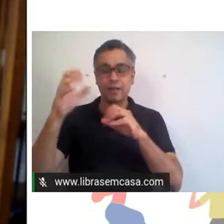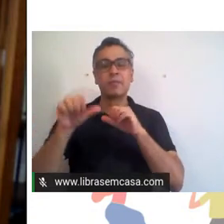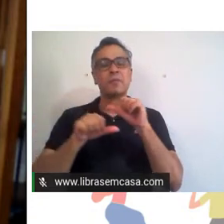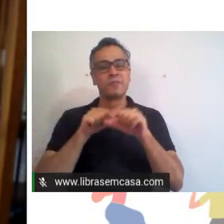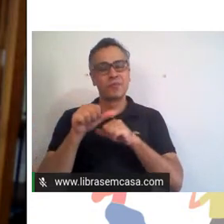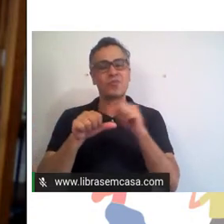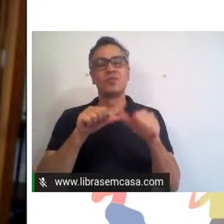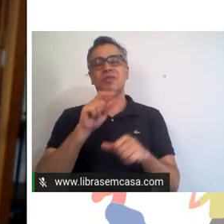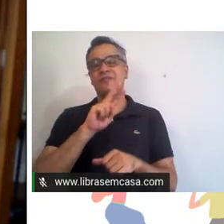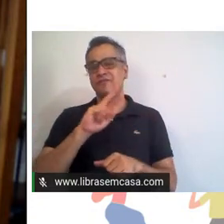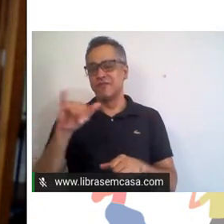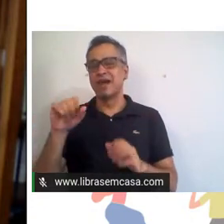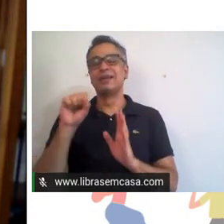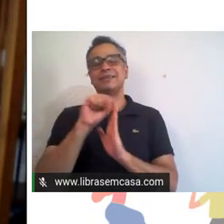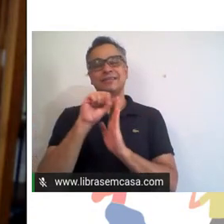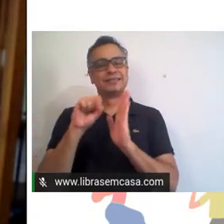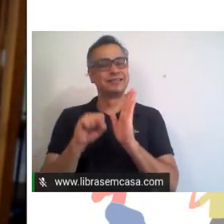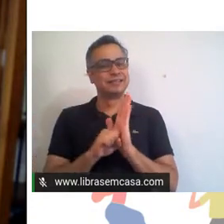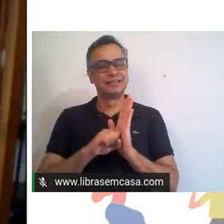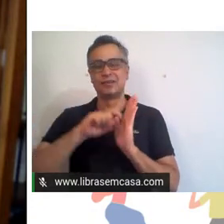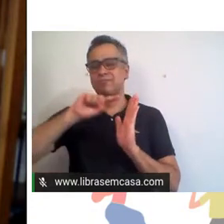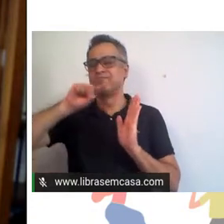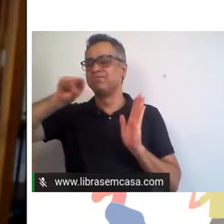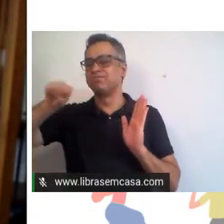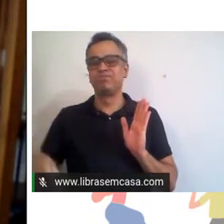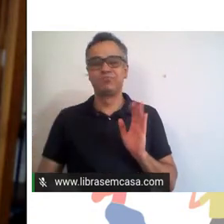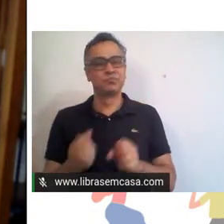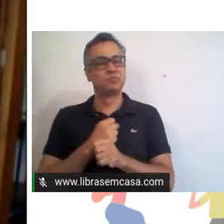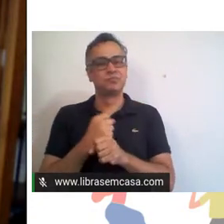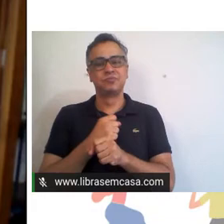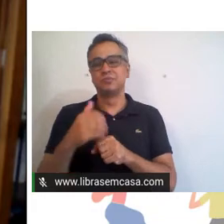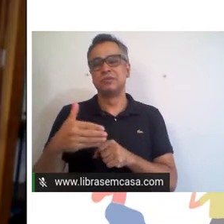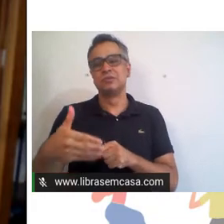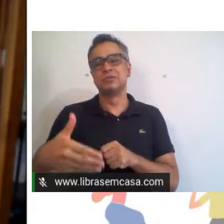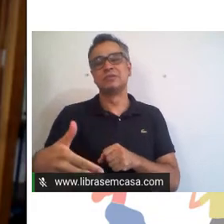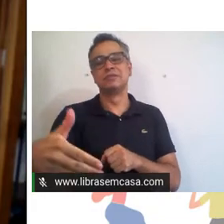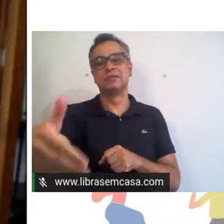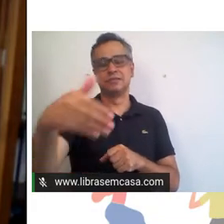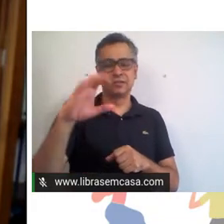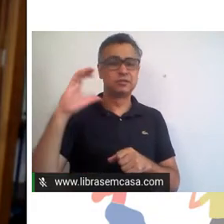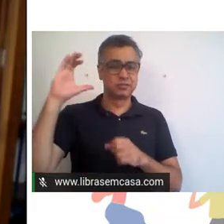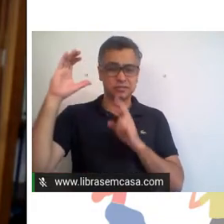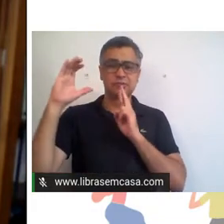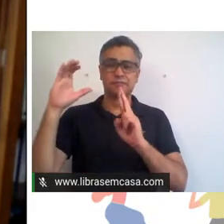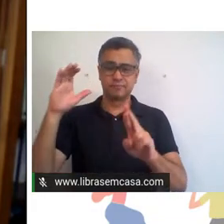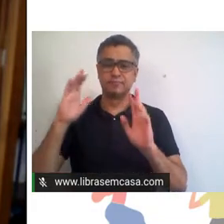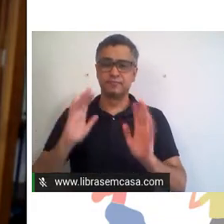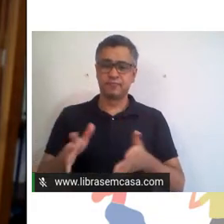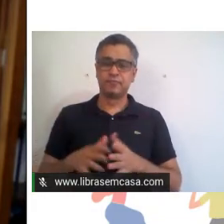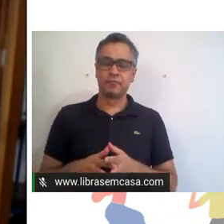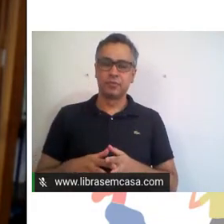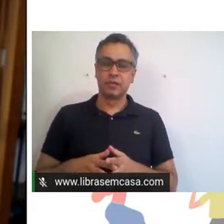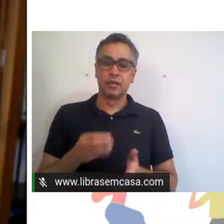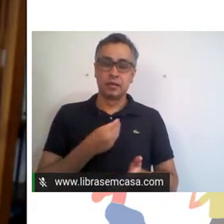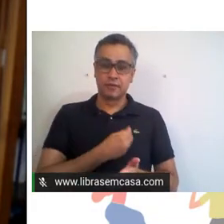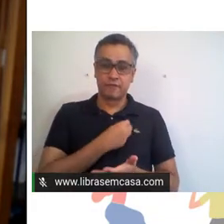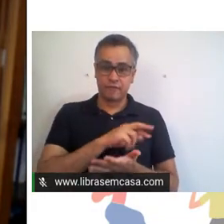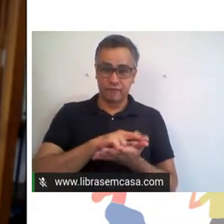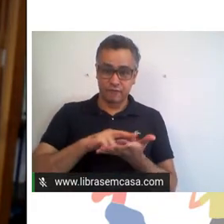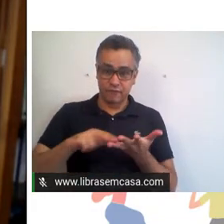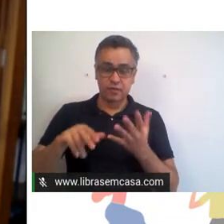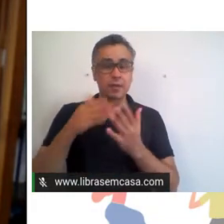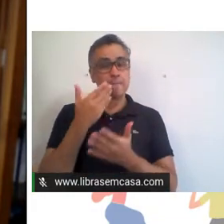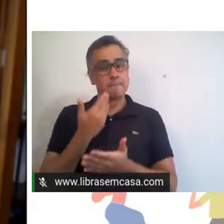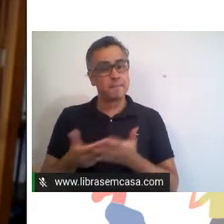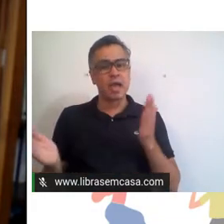A ciência já deixa isso muito claro, e a perda de biodiversidade é para sempre. Ou seja, uma vez que a gente perde